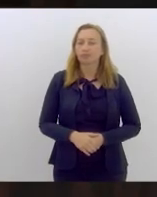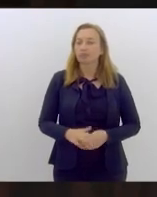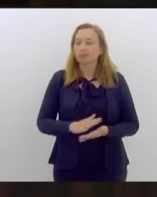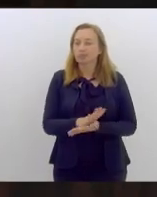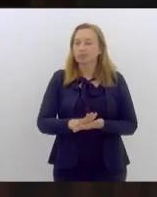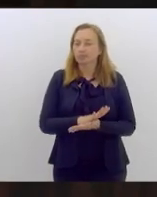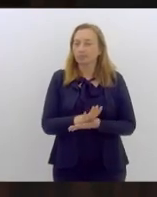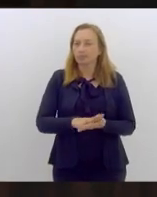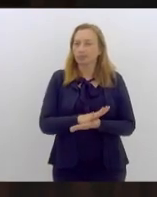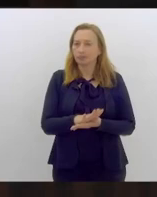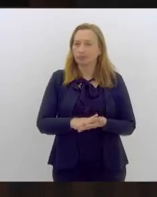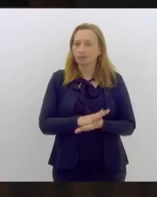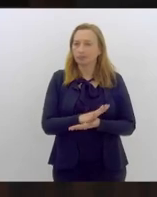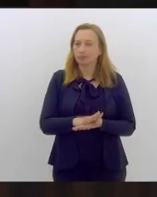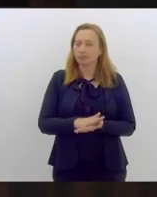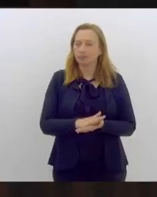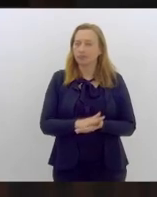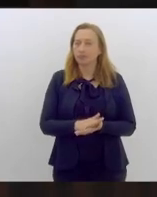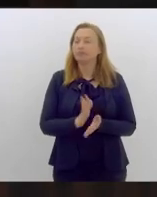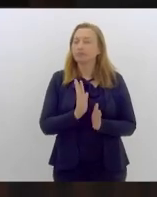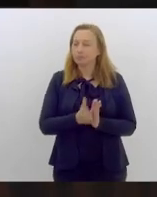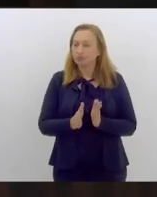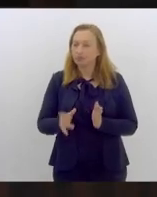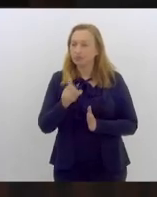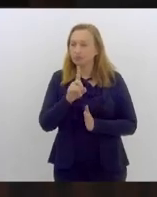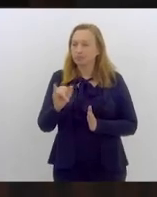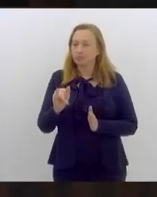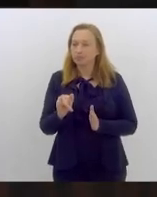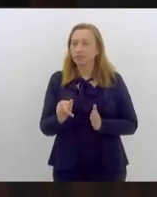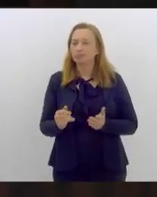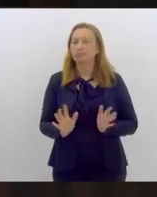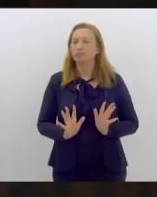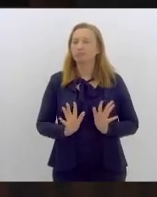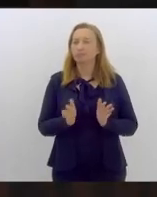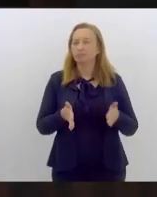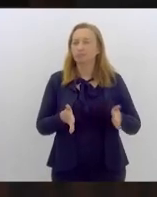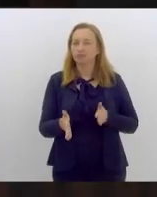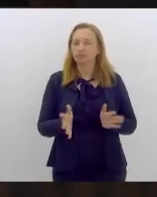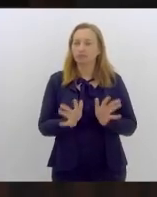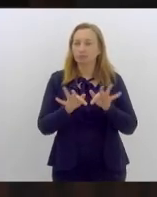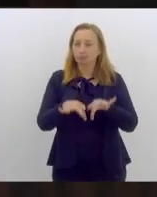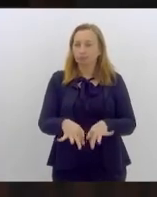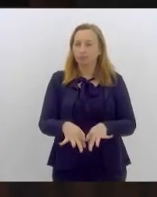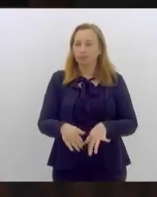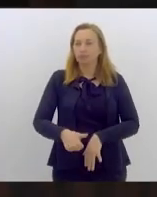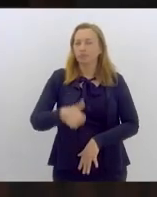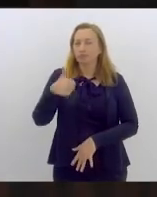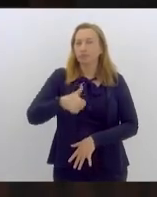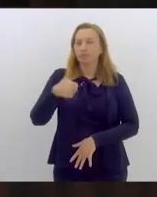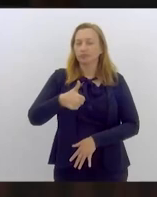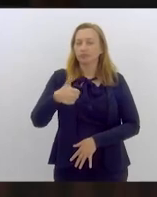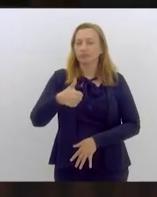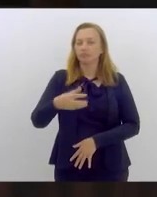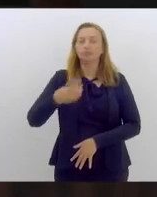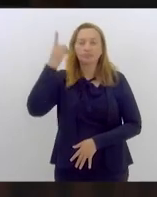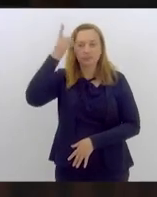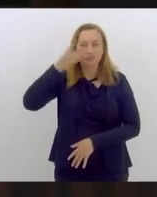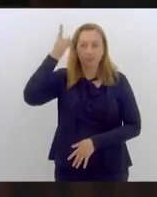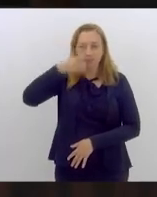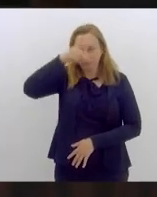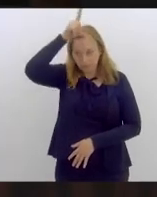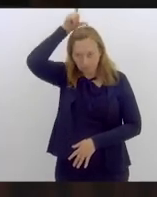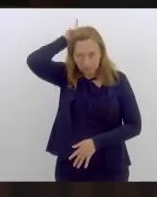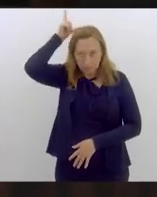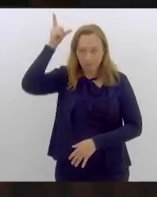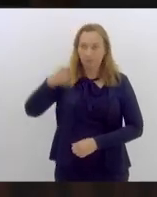Nada mais havendo a tratar na ordem do dia, passa-se ao expediente final. O primeiro orador inscrito é o nobre deputado